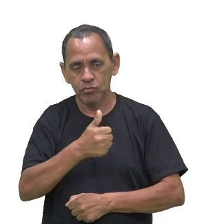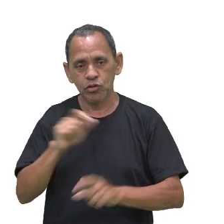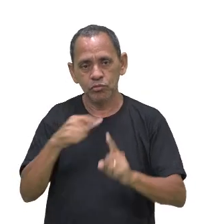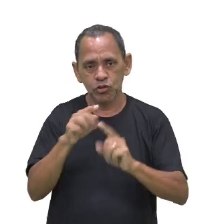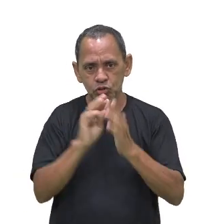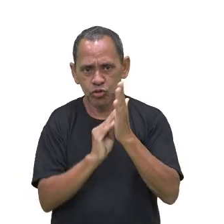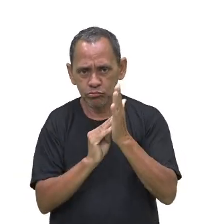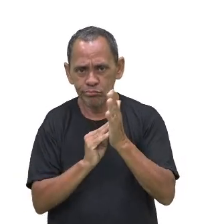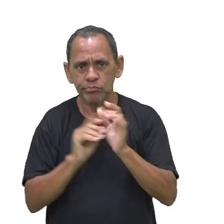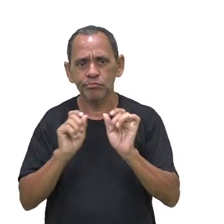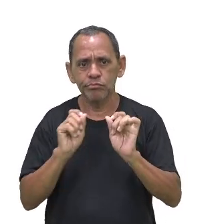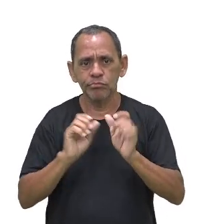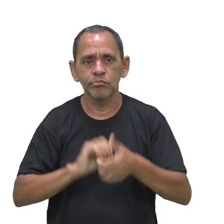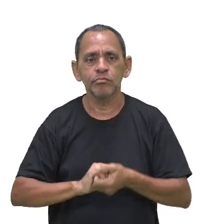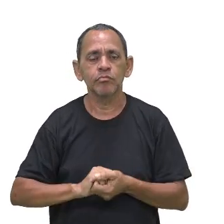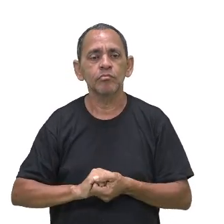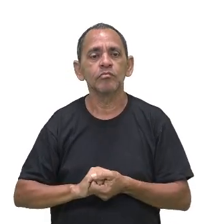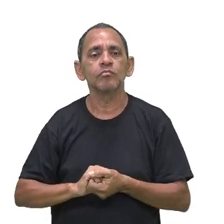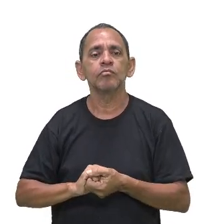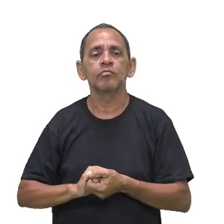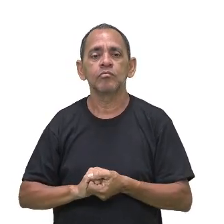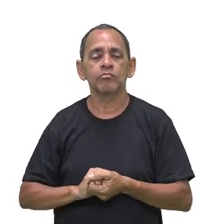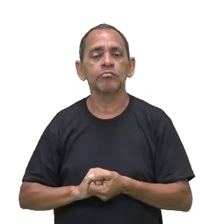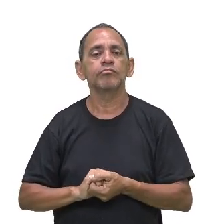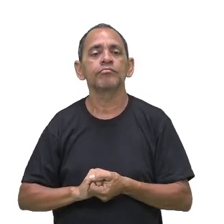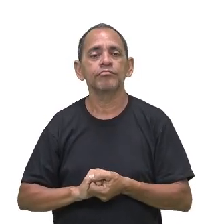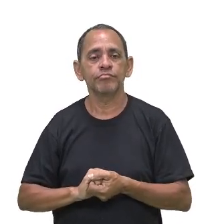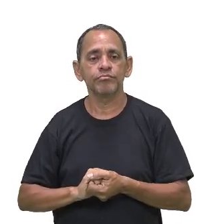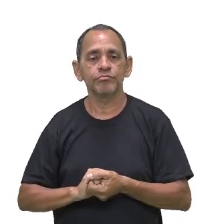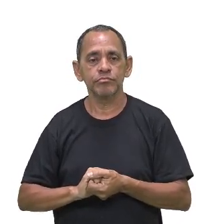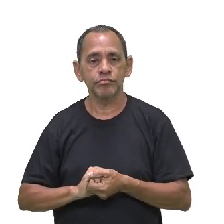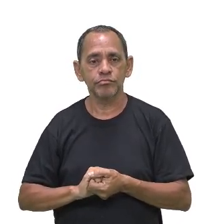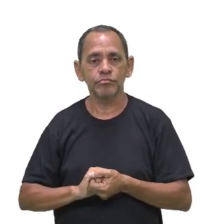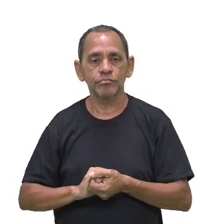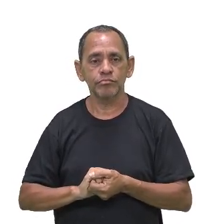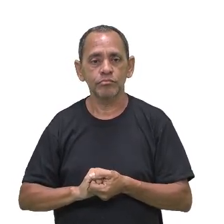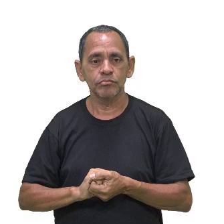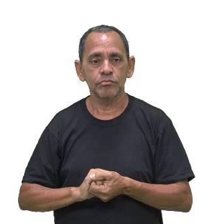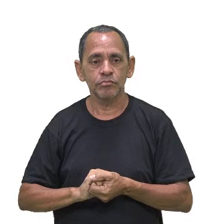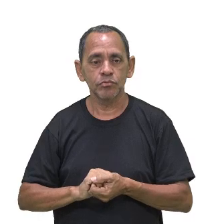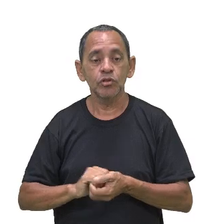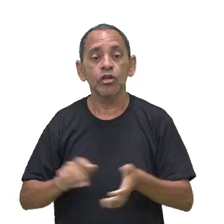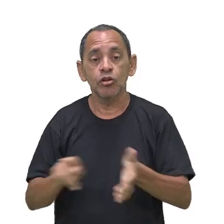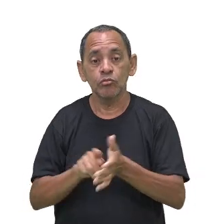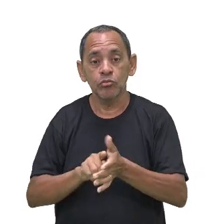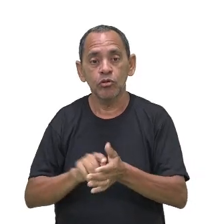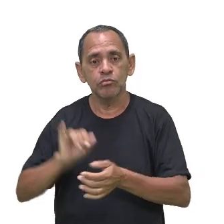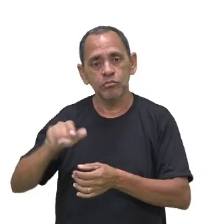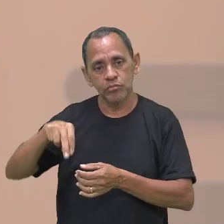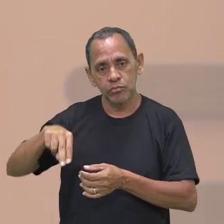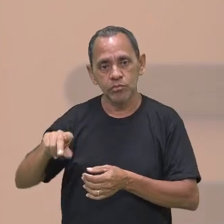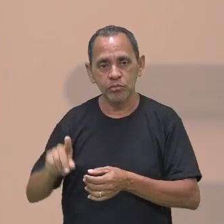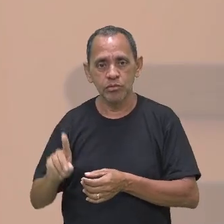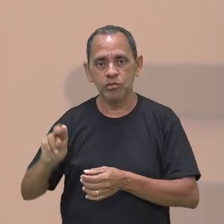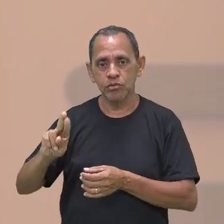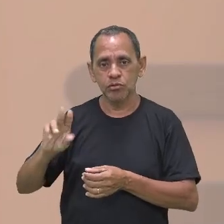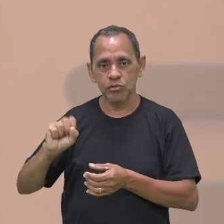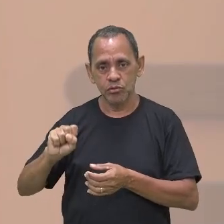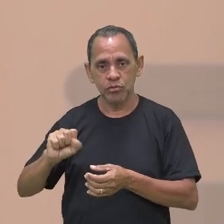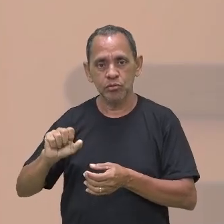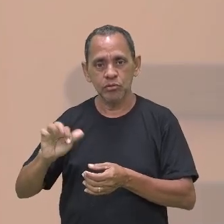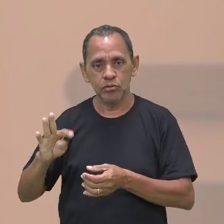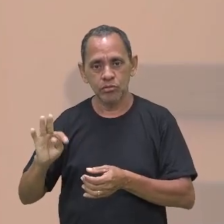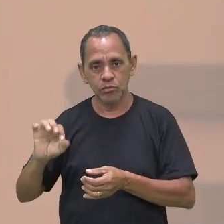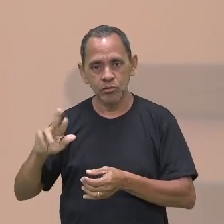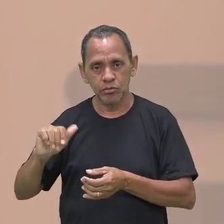de conhecimento indústria cultural e o detalhamento expansão da cultura de massa. Tudo bem? Agora vamos para